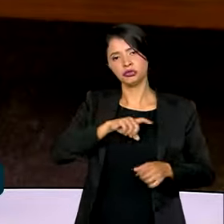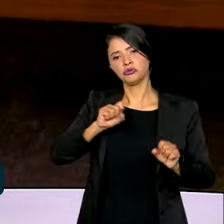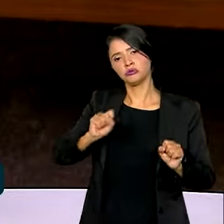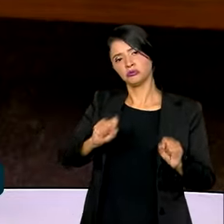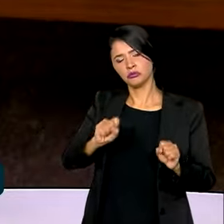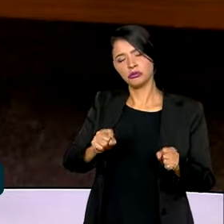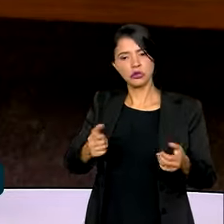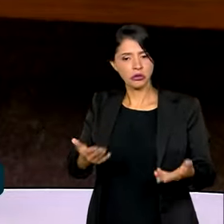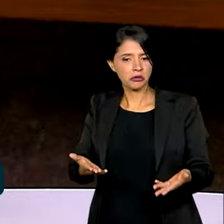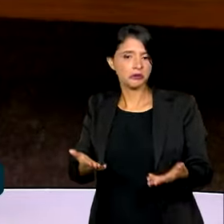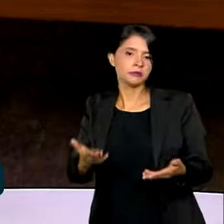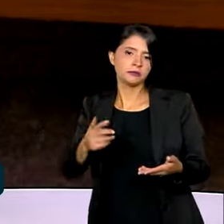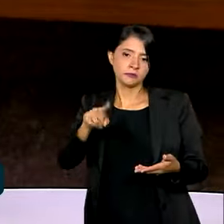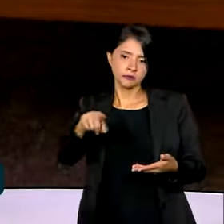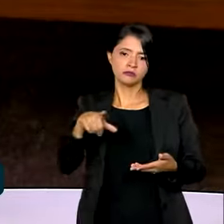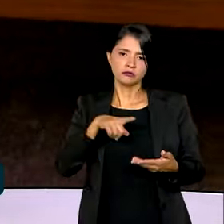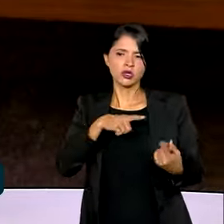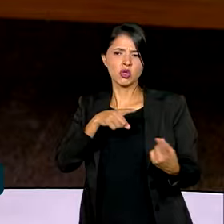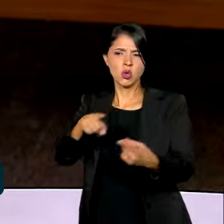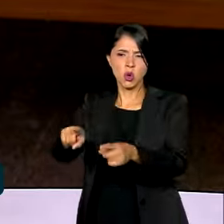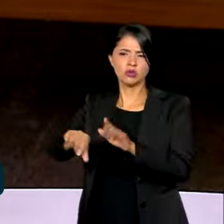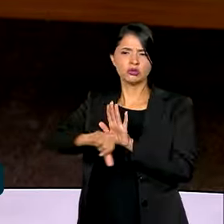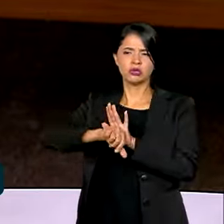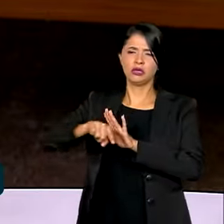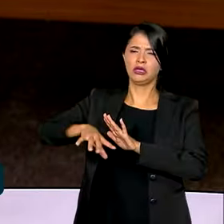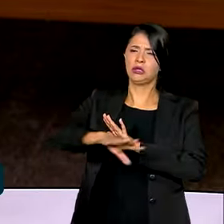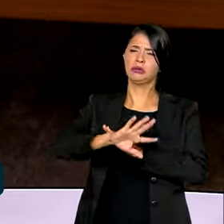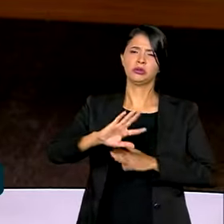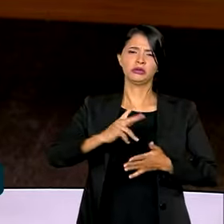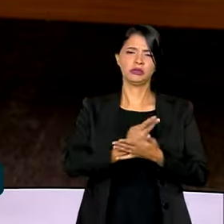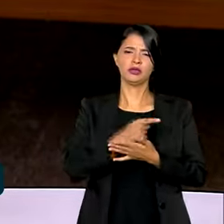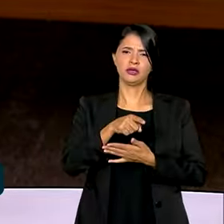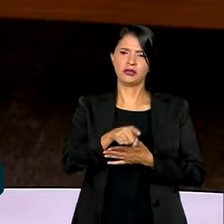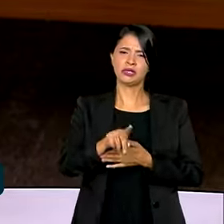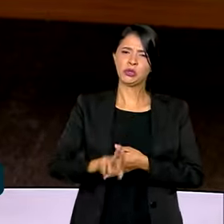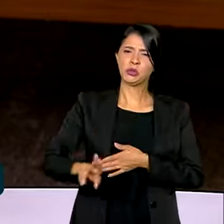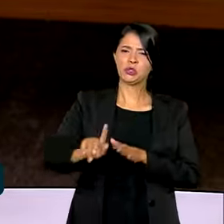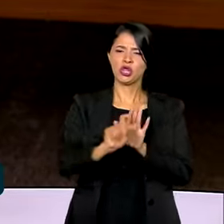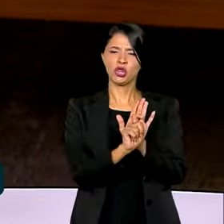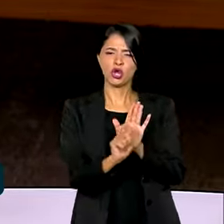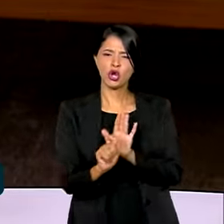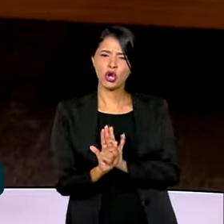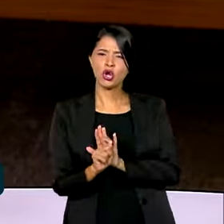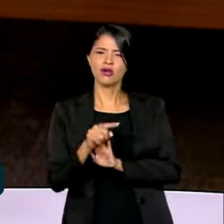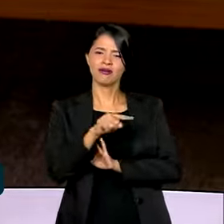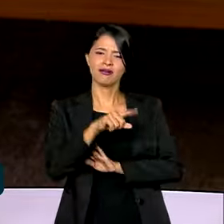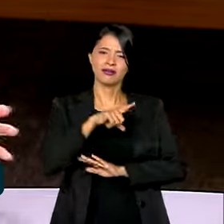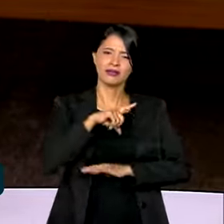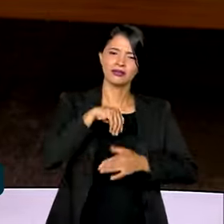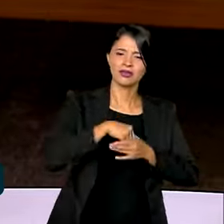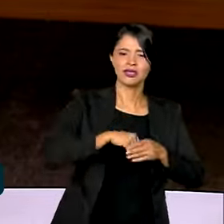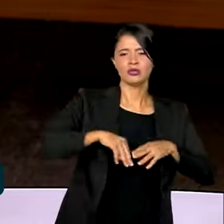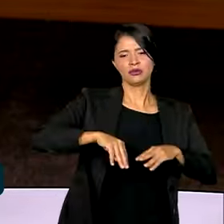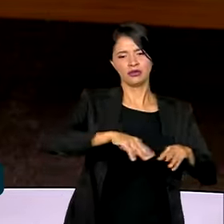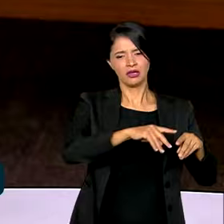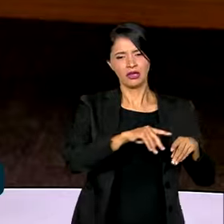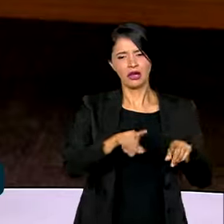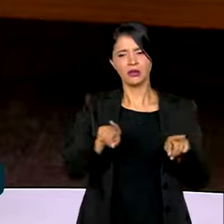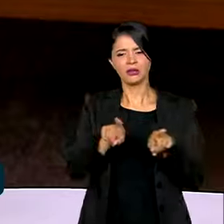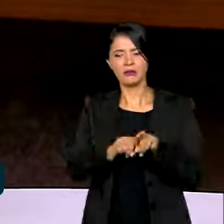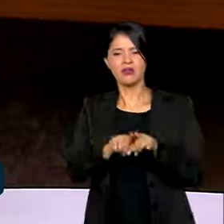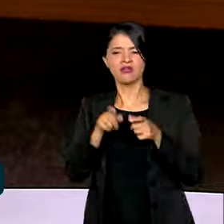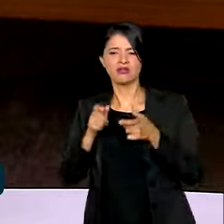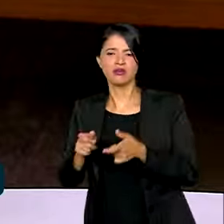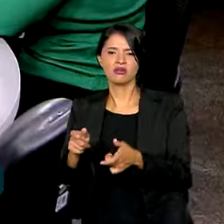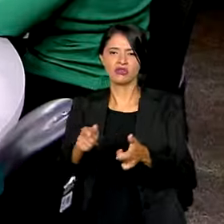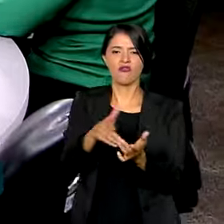assim, combater a criminalidade, né, e esse uso de drogas, tanto dentro dos territórios, né, quanto nessas